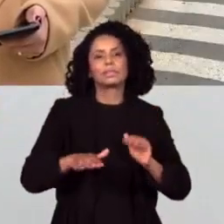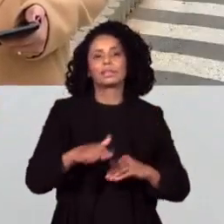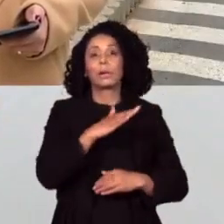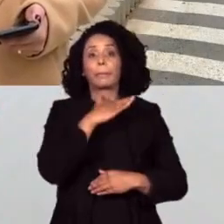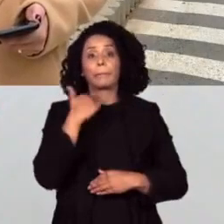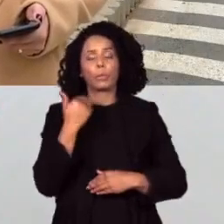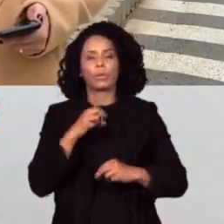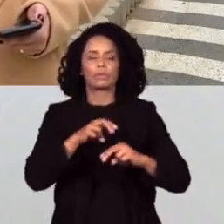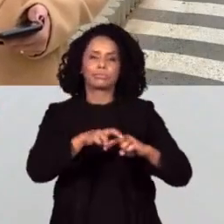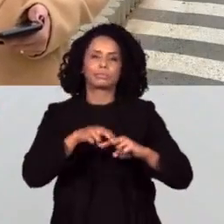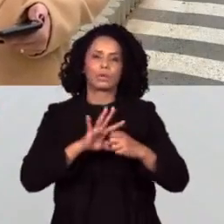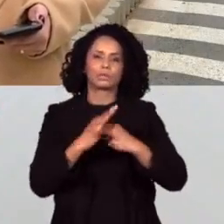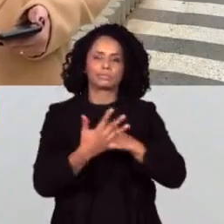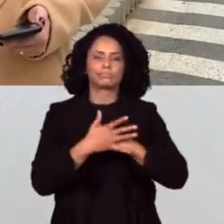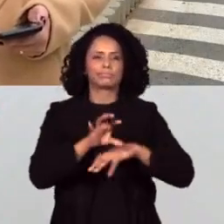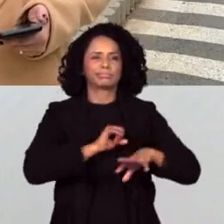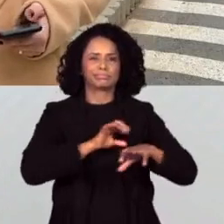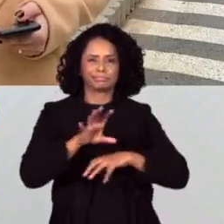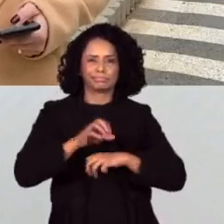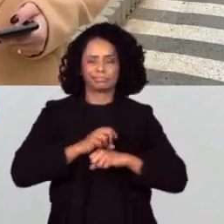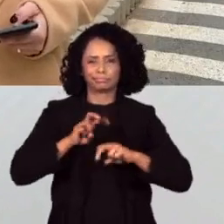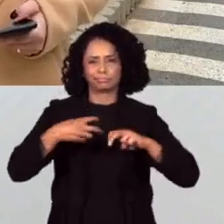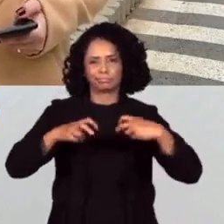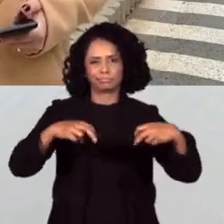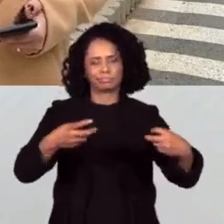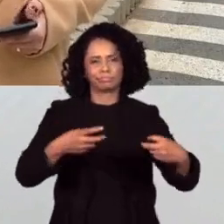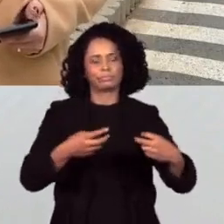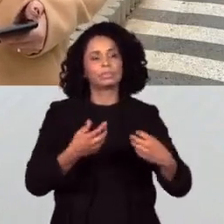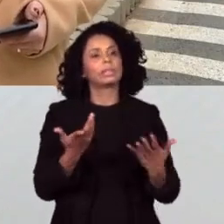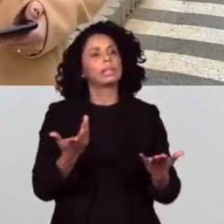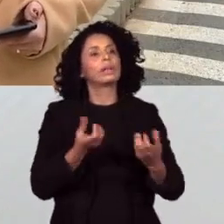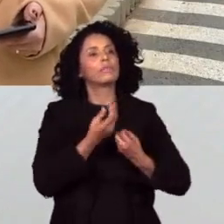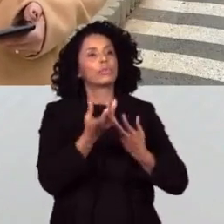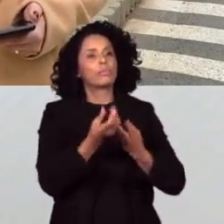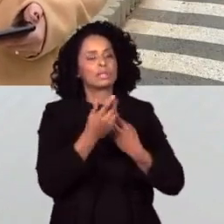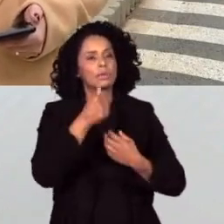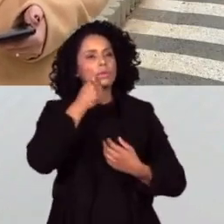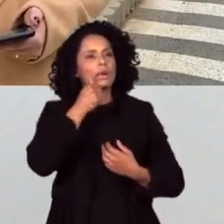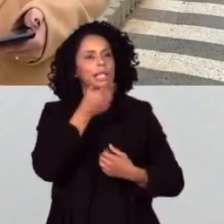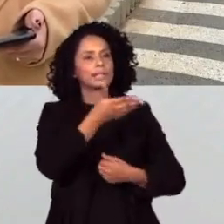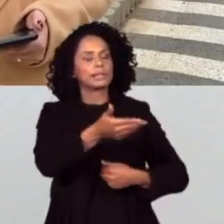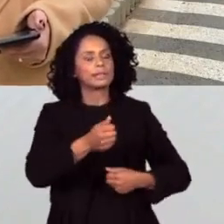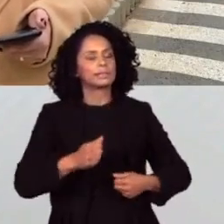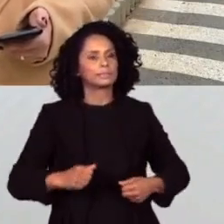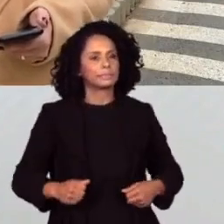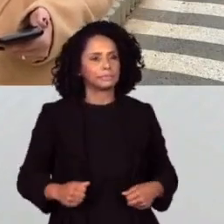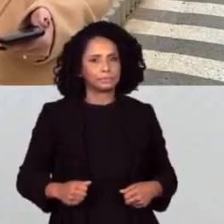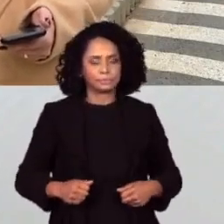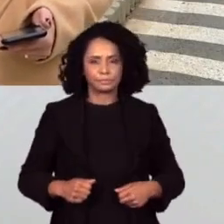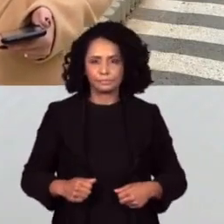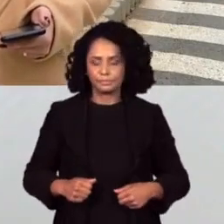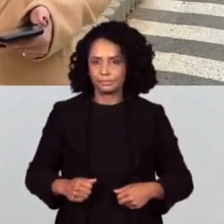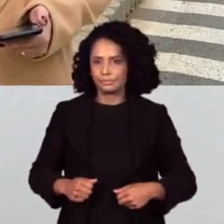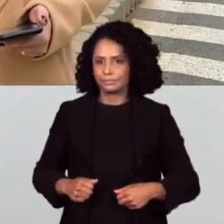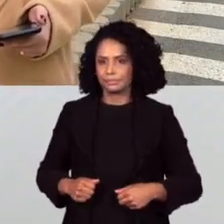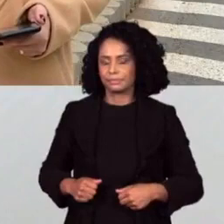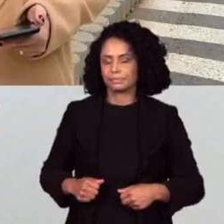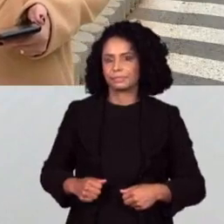causa da Covid-19. Quem tem as informações para a gente é a repórter Aline Porcina.